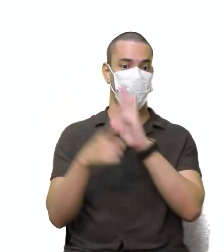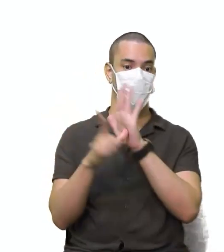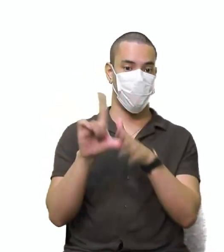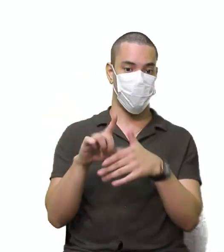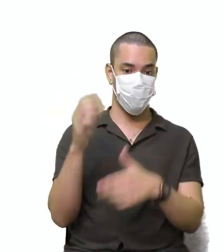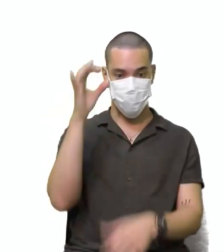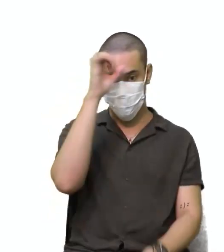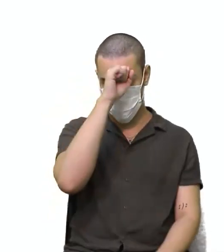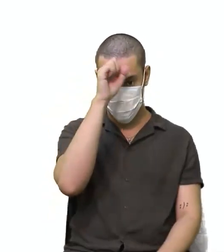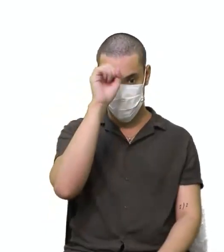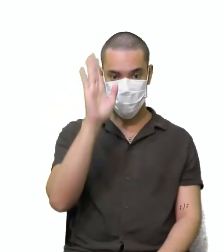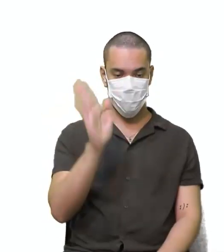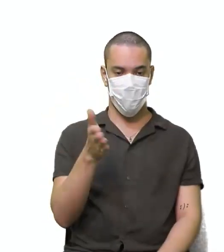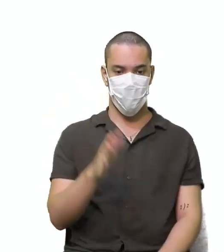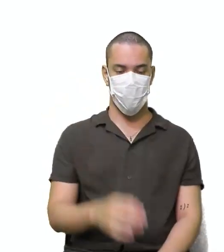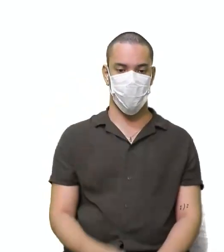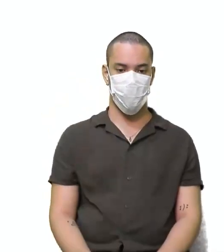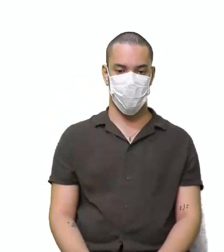XDzão,